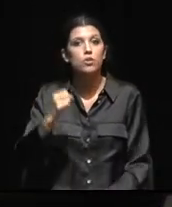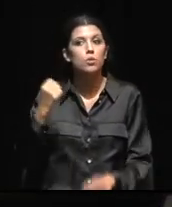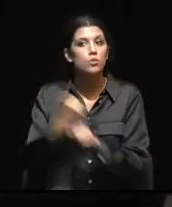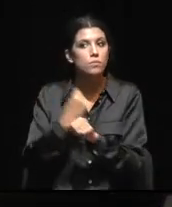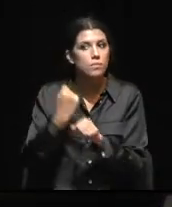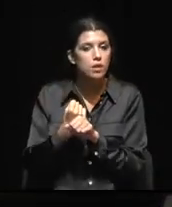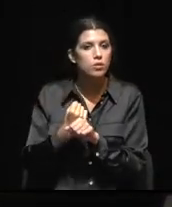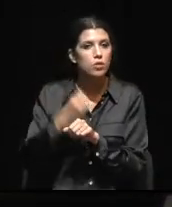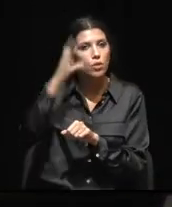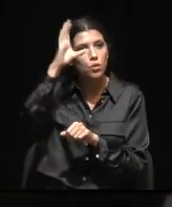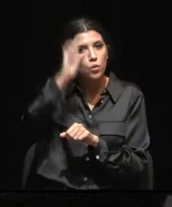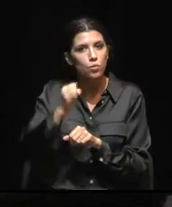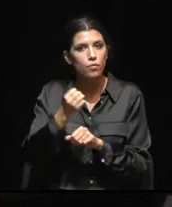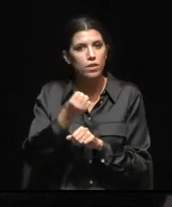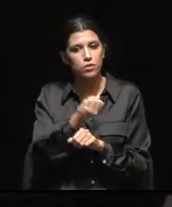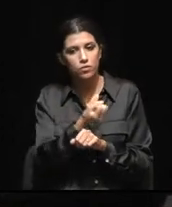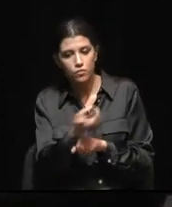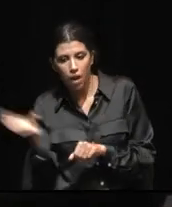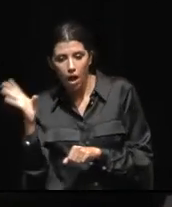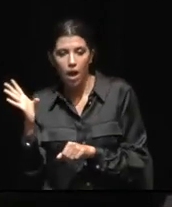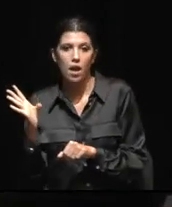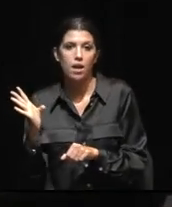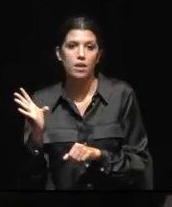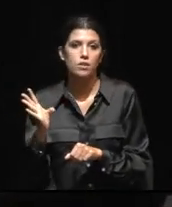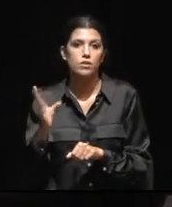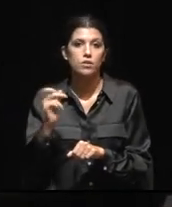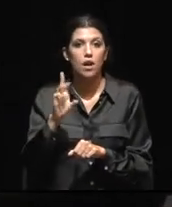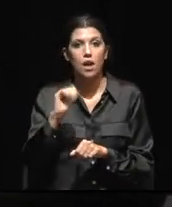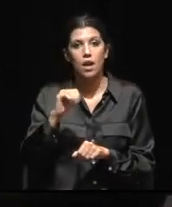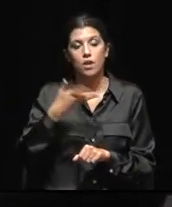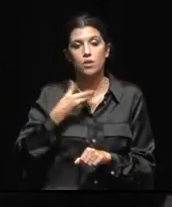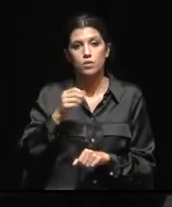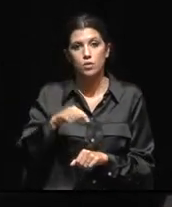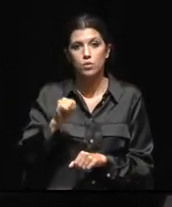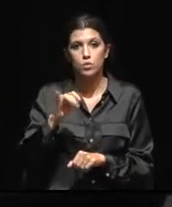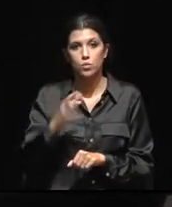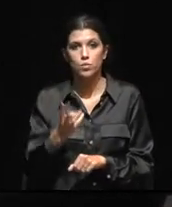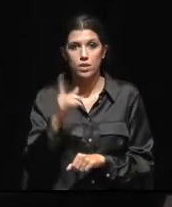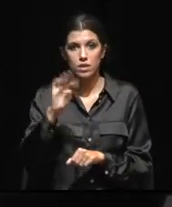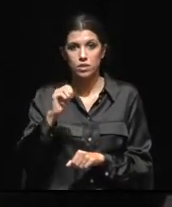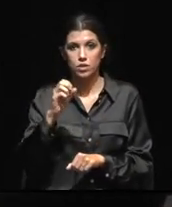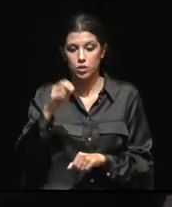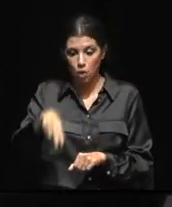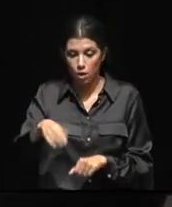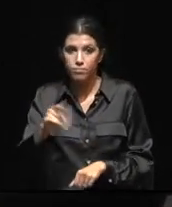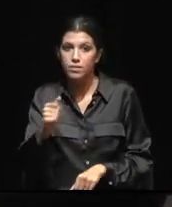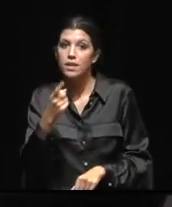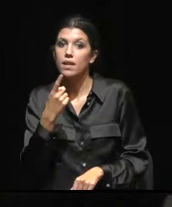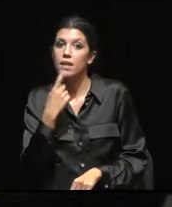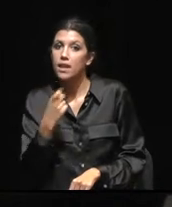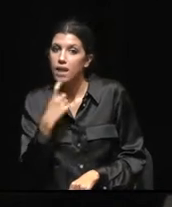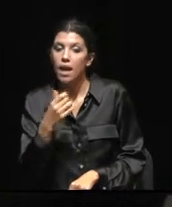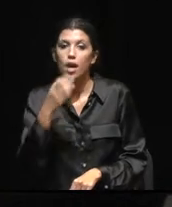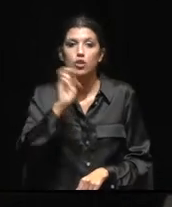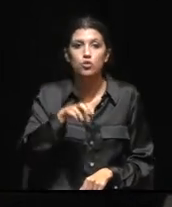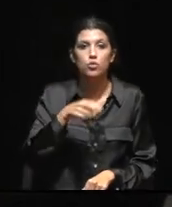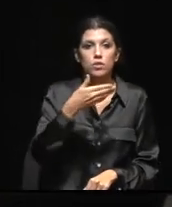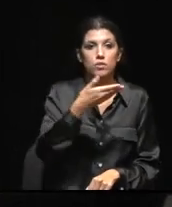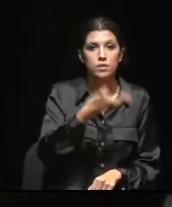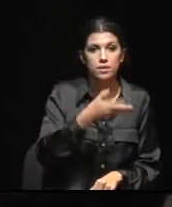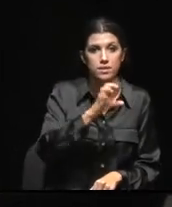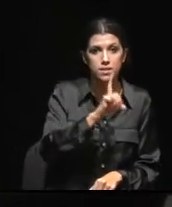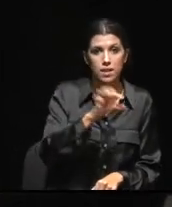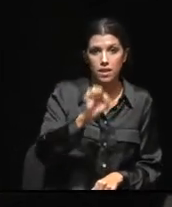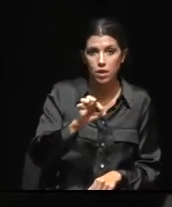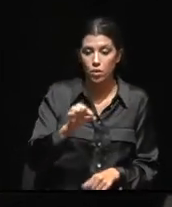um governo de vários governos de Harold Wilson em Inglaterra e que em junho de 1968 teve de enfrentar o